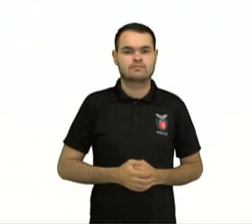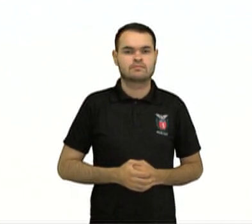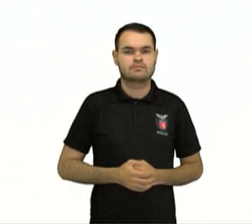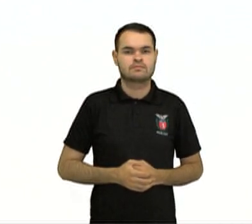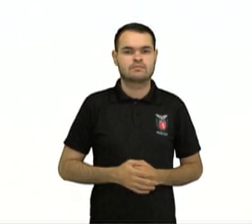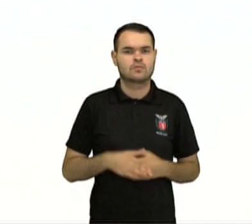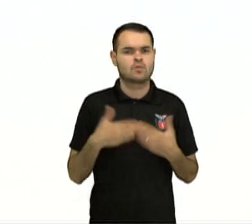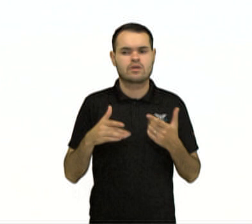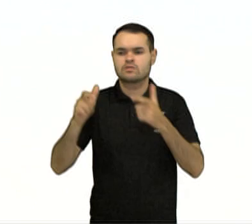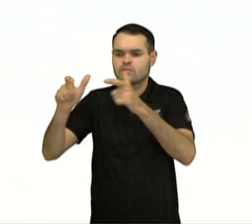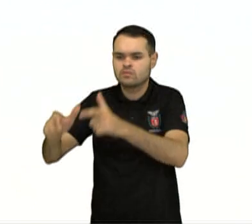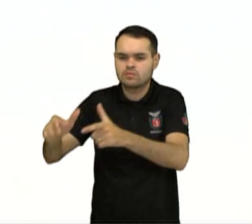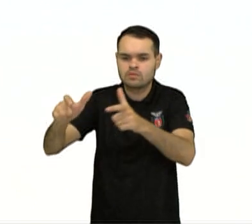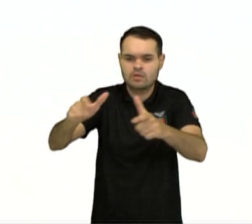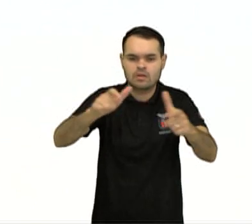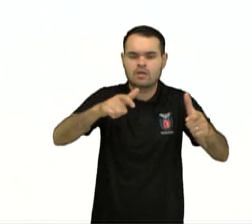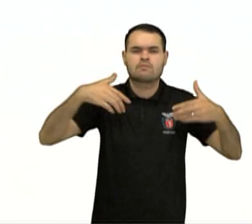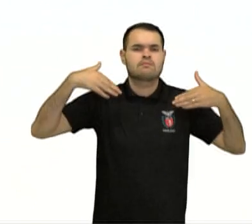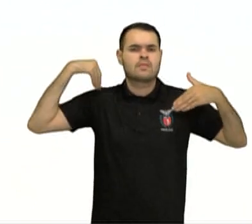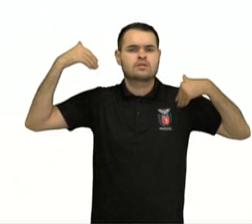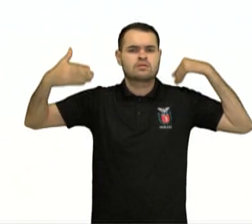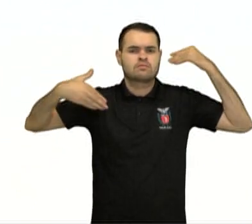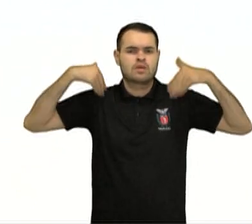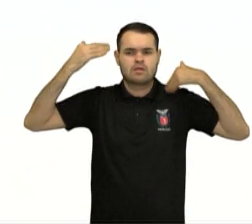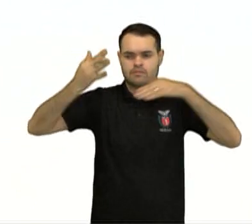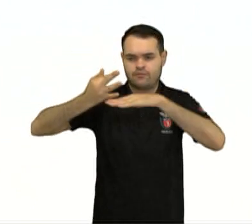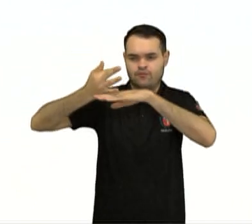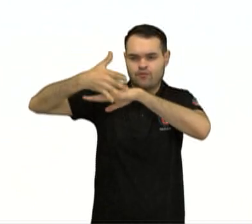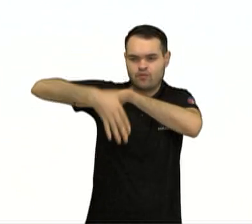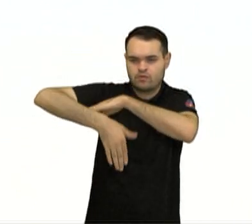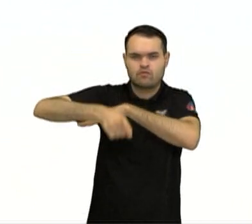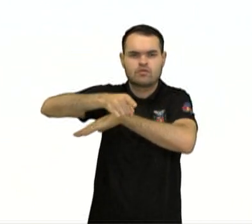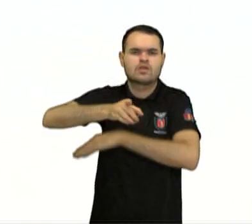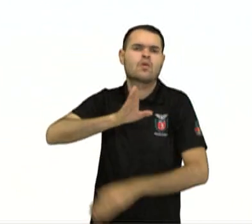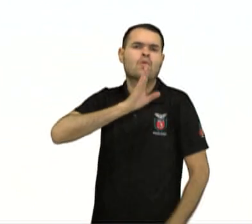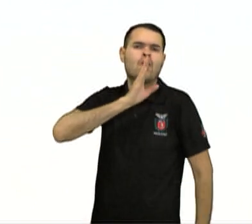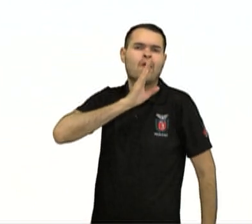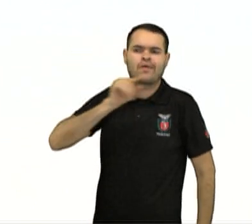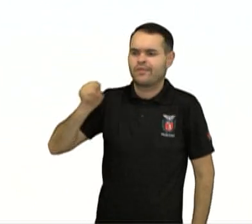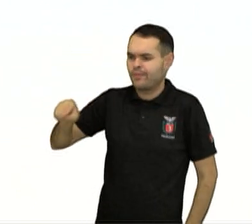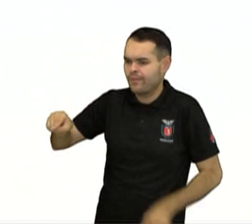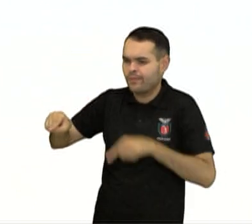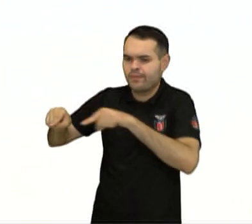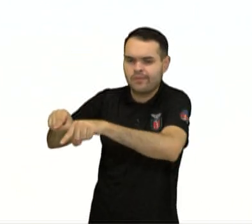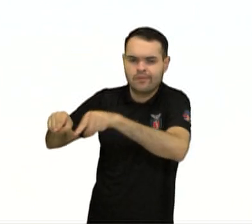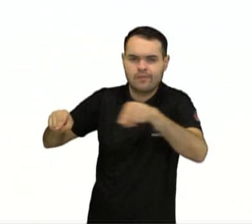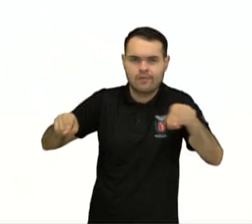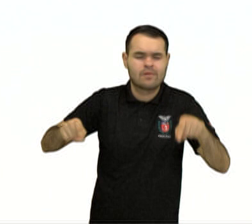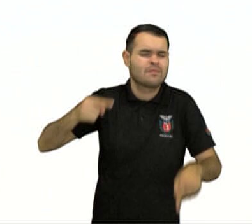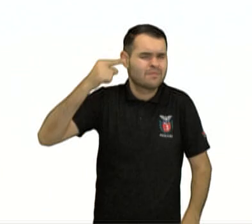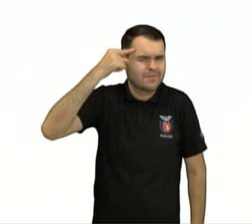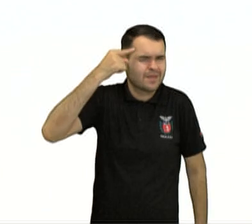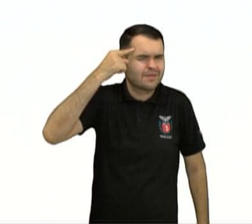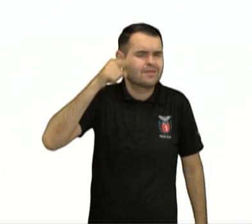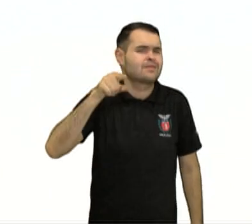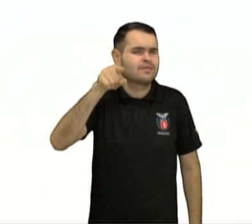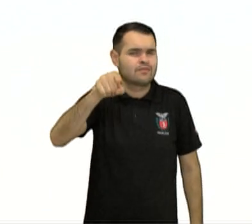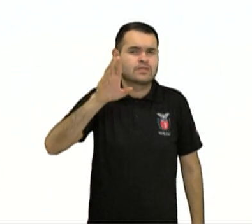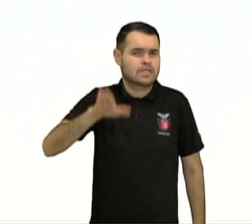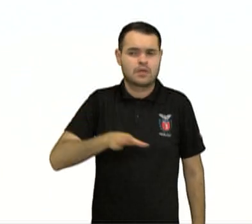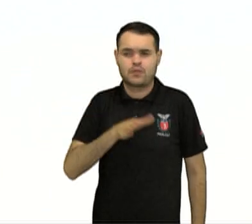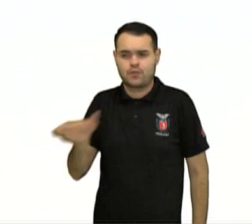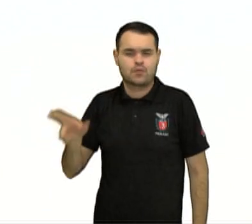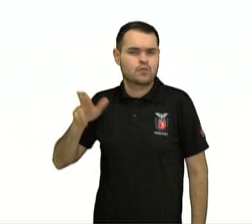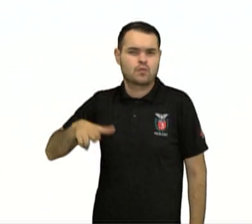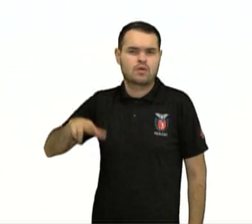Quais pontos turísticos de Foz do Iguaçu você já ouviu falar? Pensa aí, tenho certeza que você já não foi, você já viu